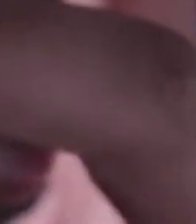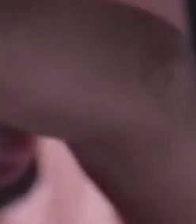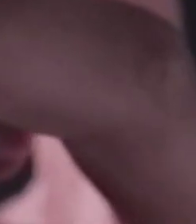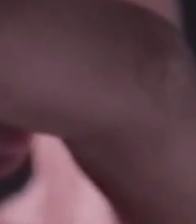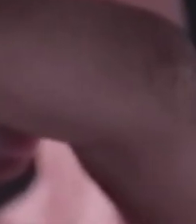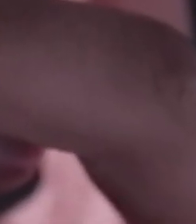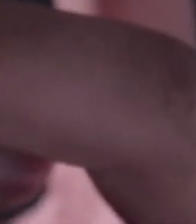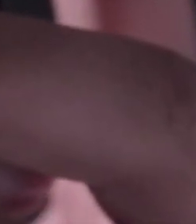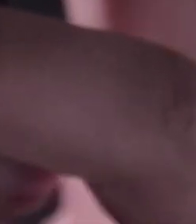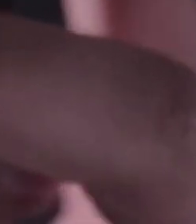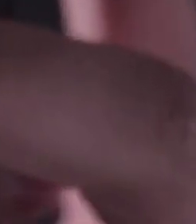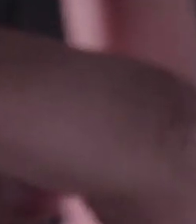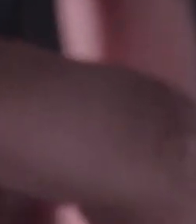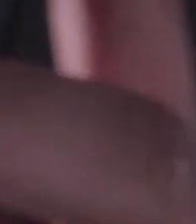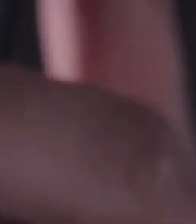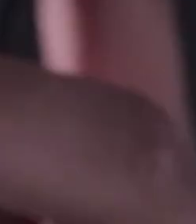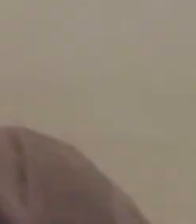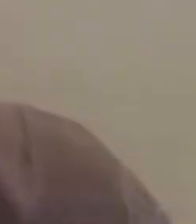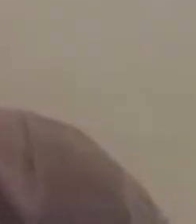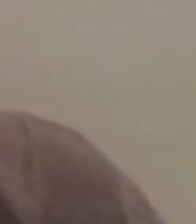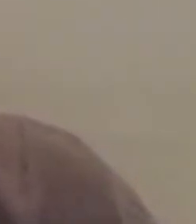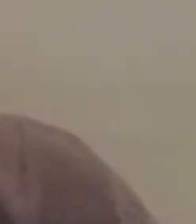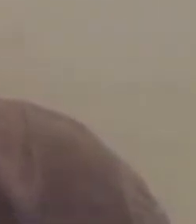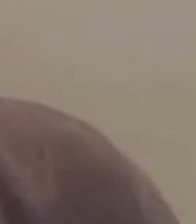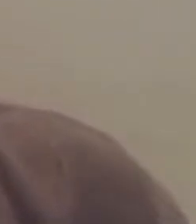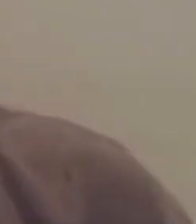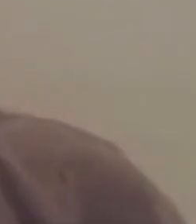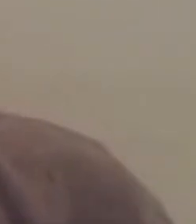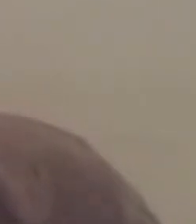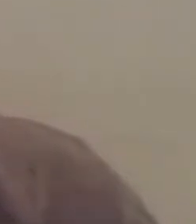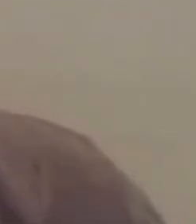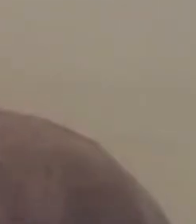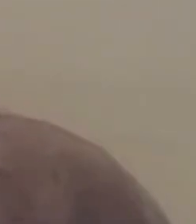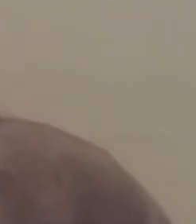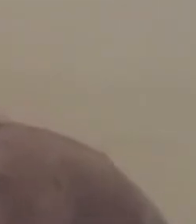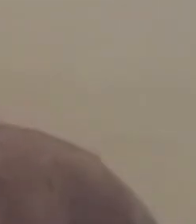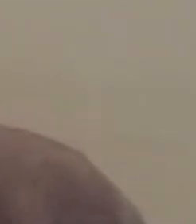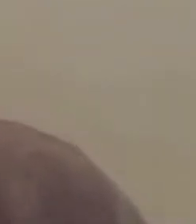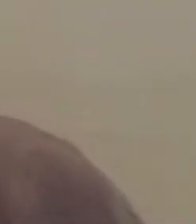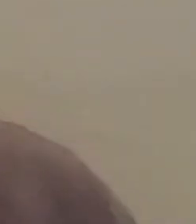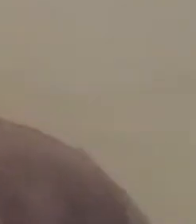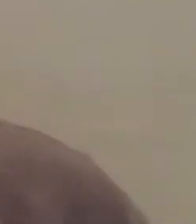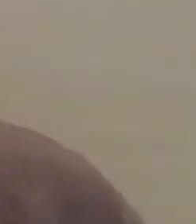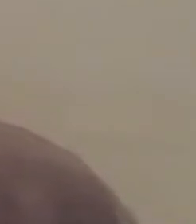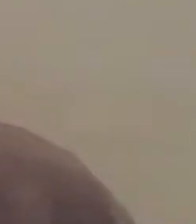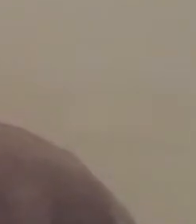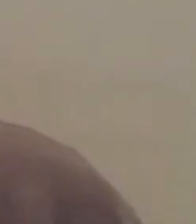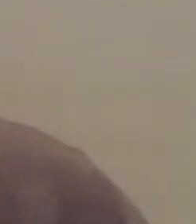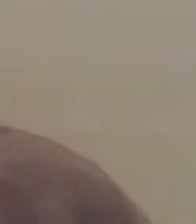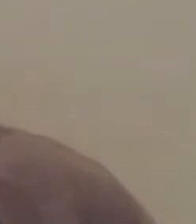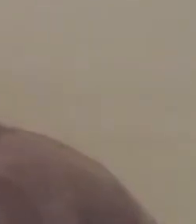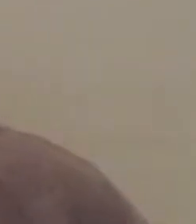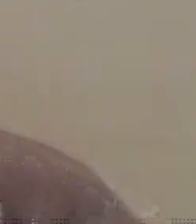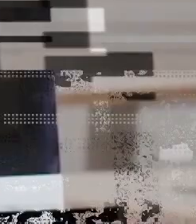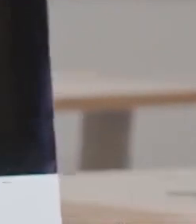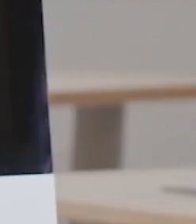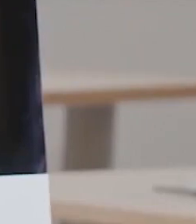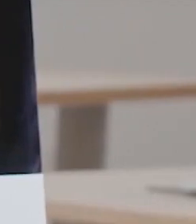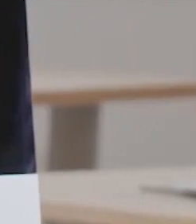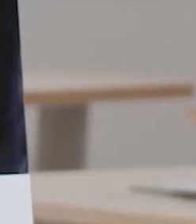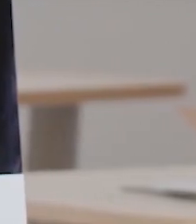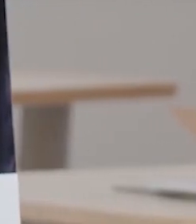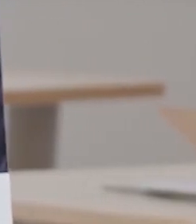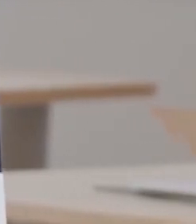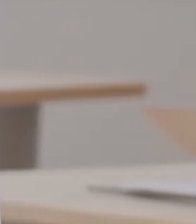ao serviço ao alvo, fazendo com que esse alvo fique congestionado e ninguém mais que de fato quer usar o serviço utiliza. E